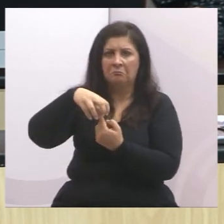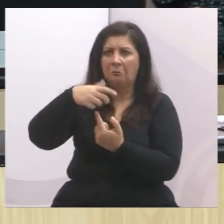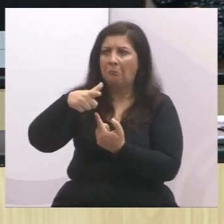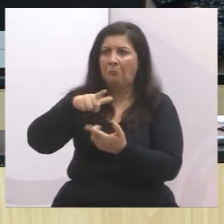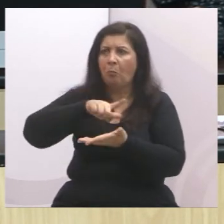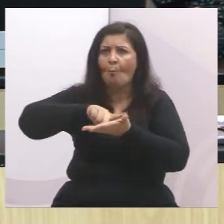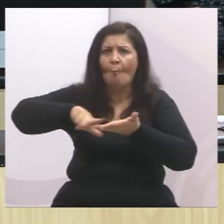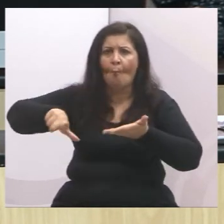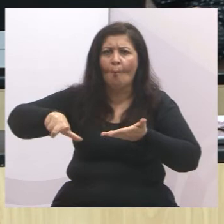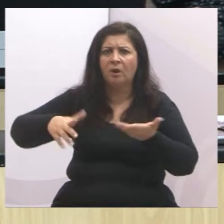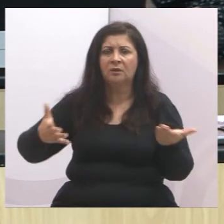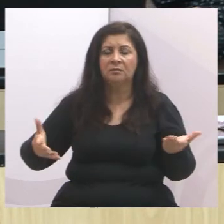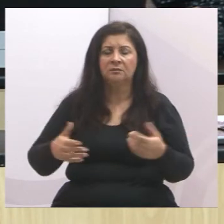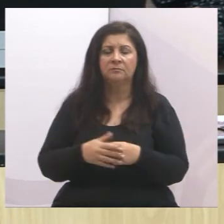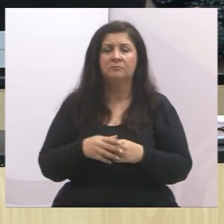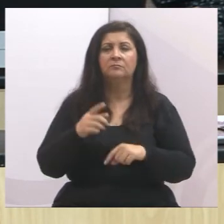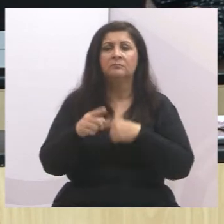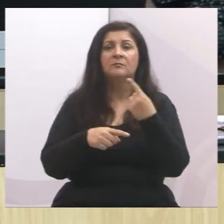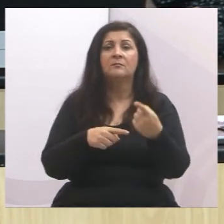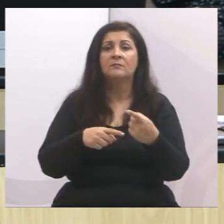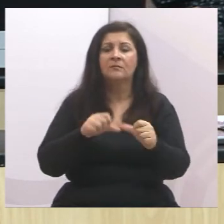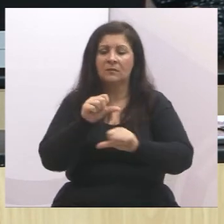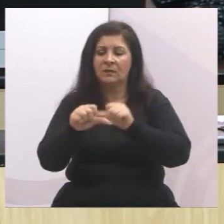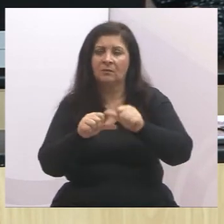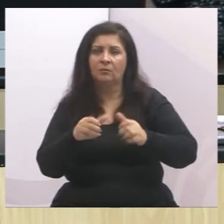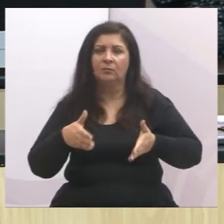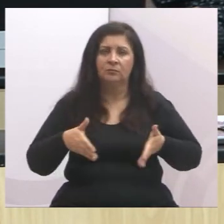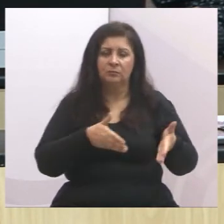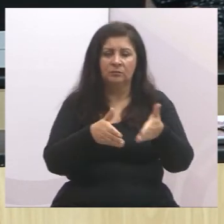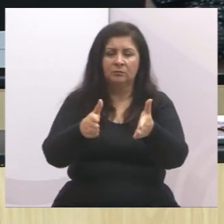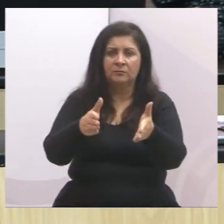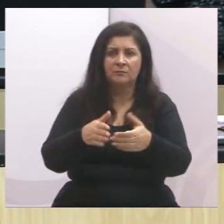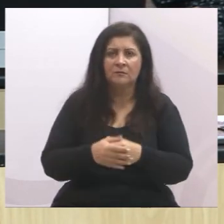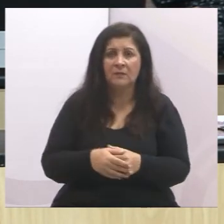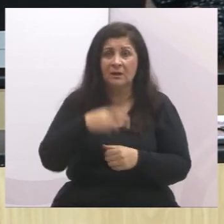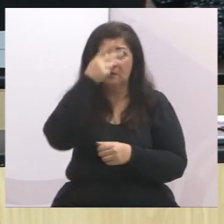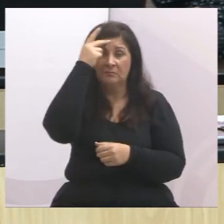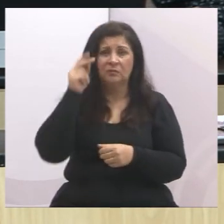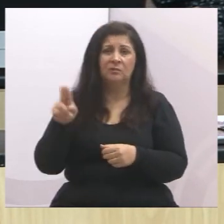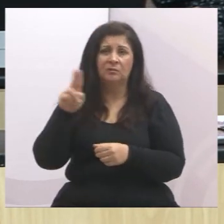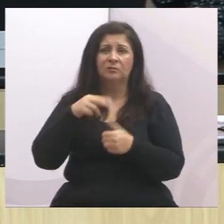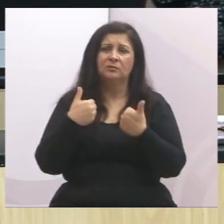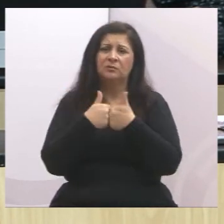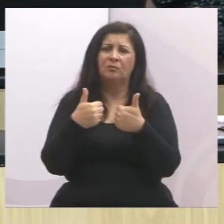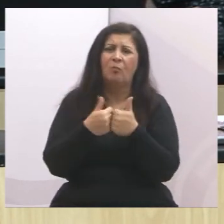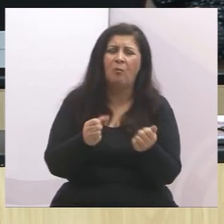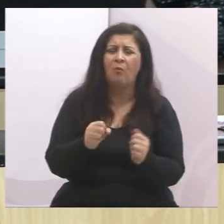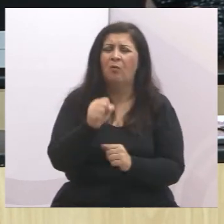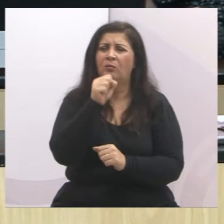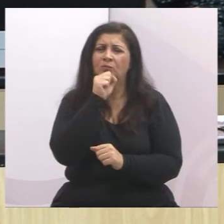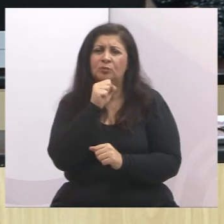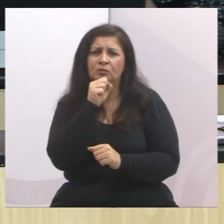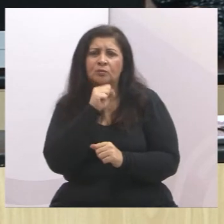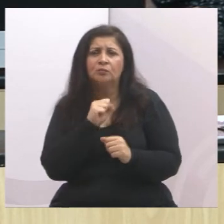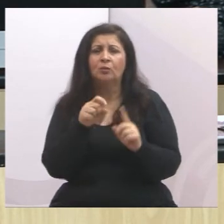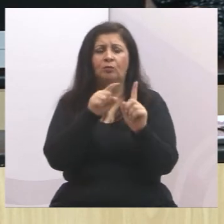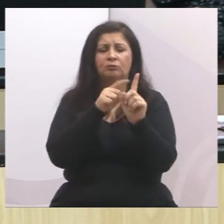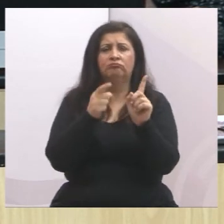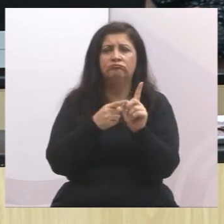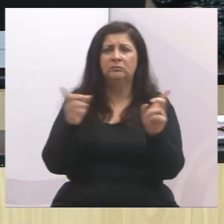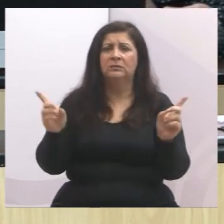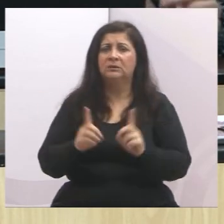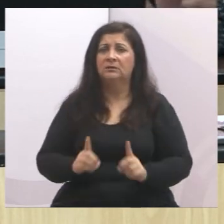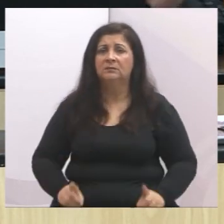inoperantes, considerando que após essa mudança de itinerário, os usuários do transporte público, incluindo idosos, gestantes e pessoas com mobilidade